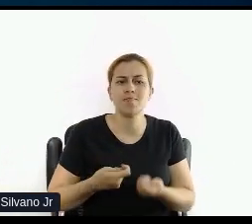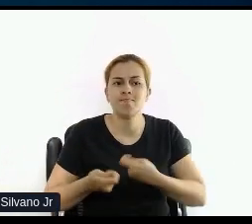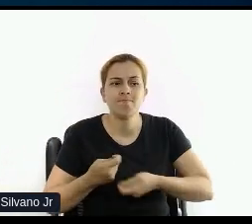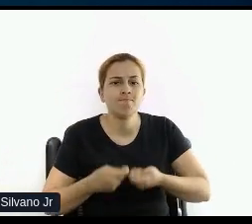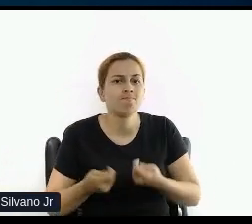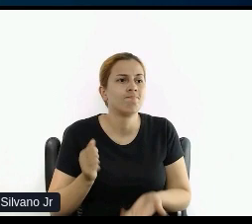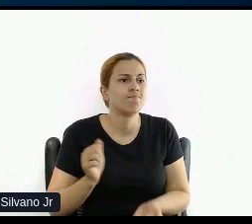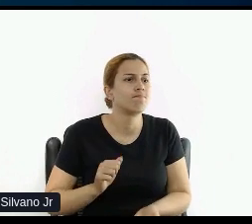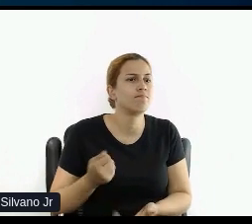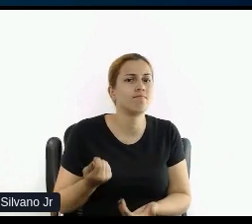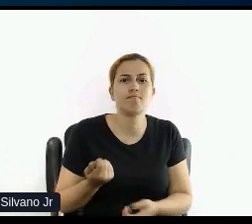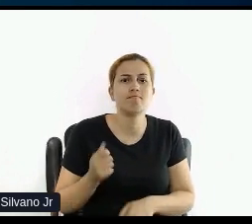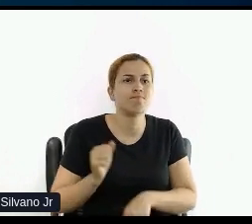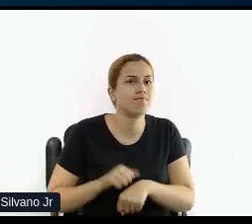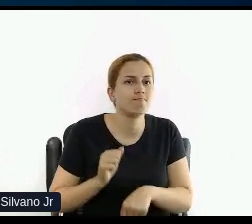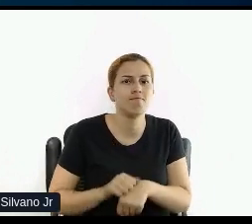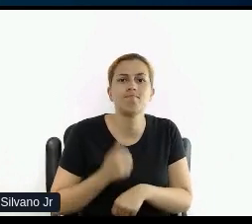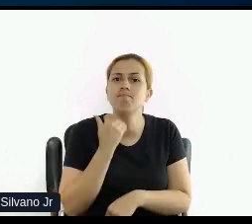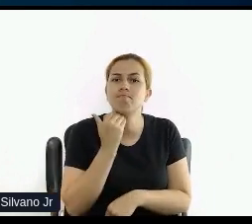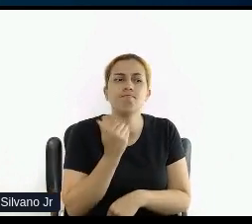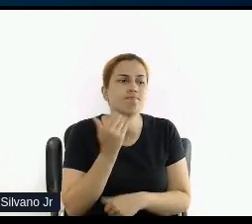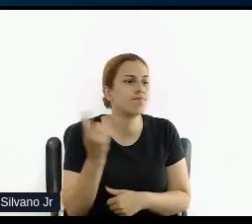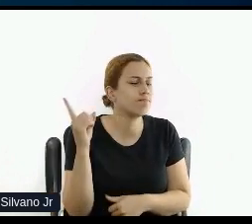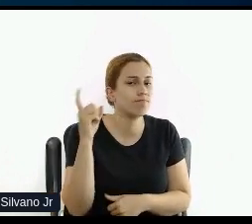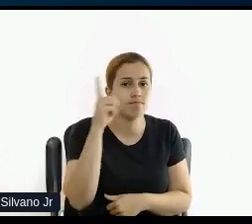sabe que não é uma questão muito justa, né?